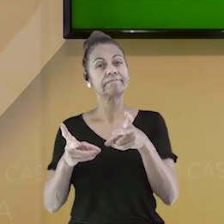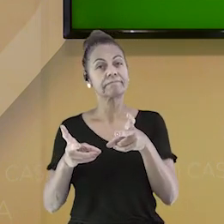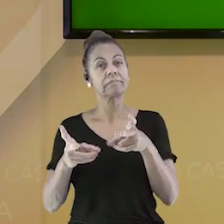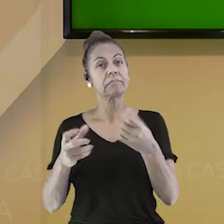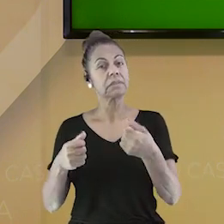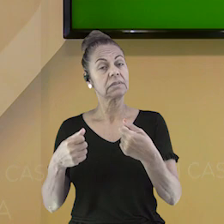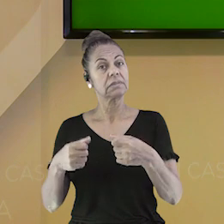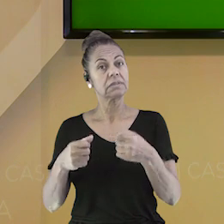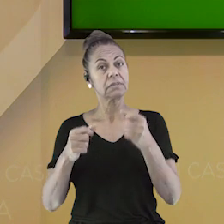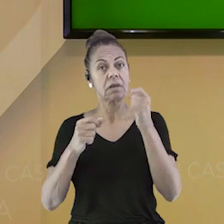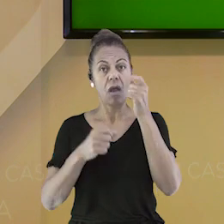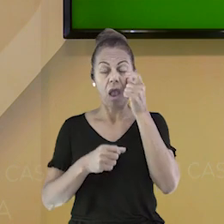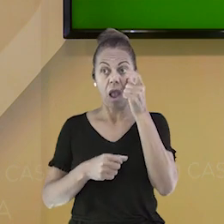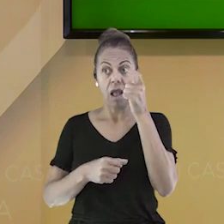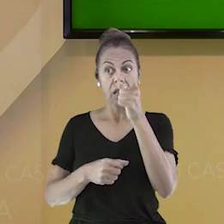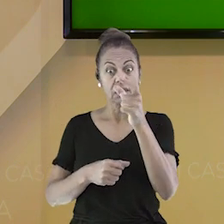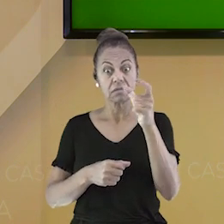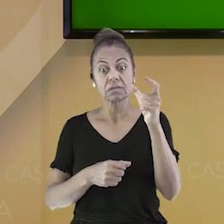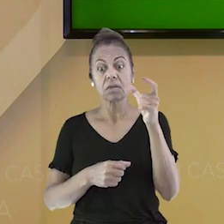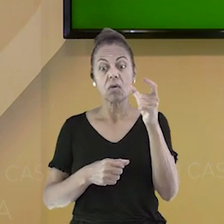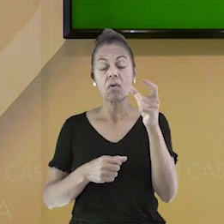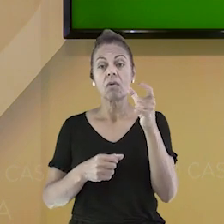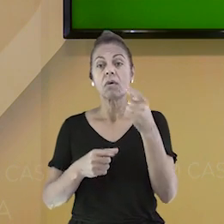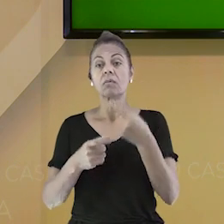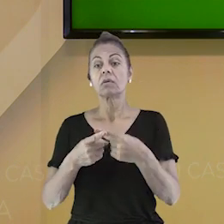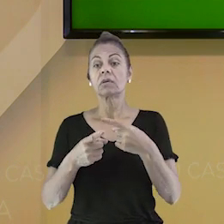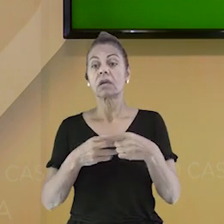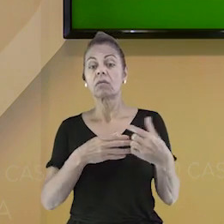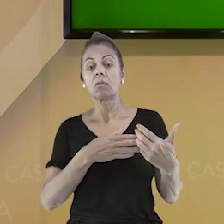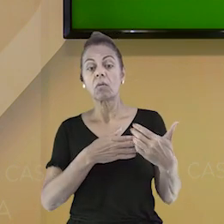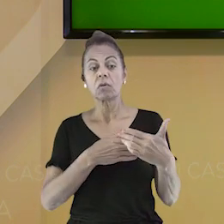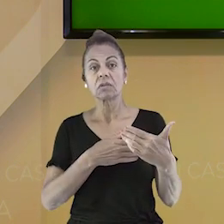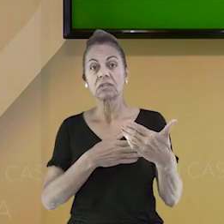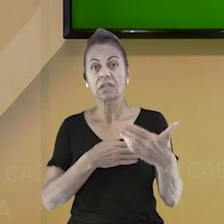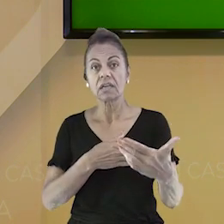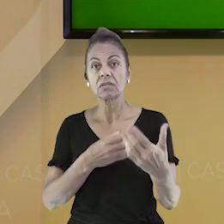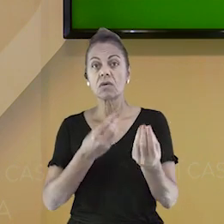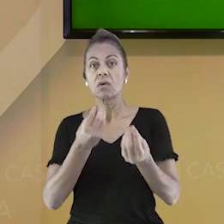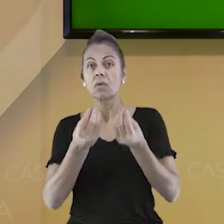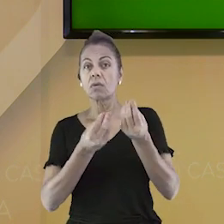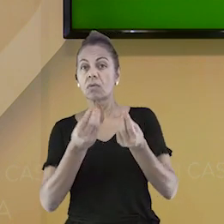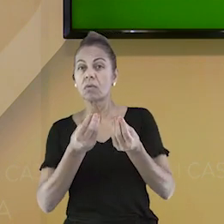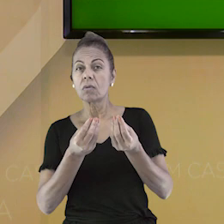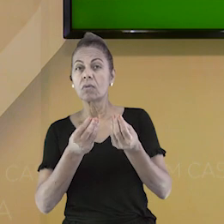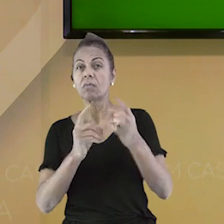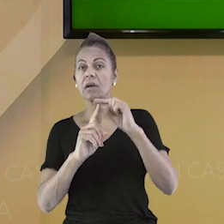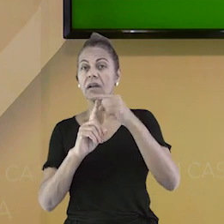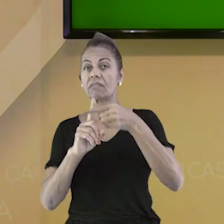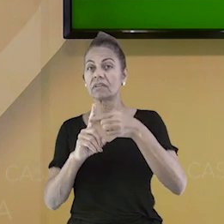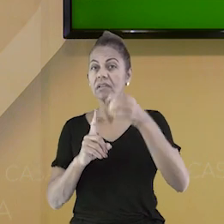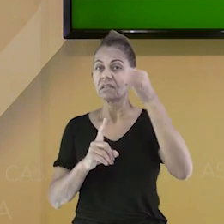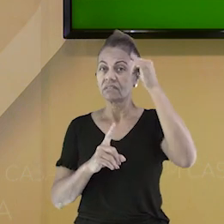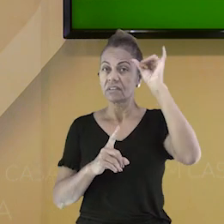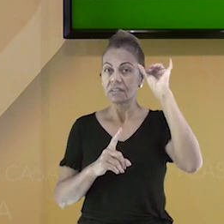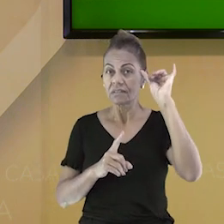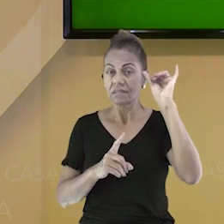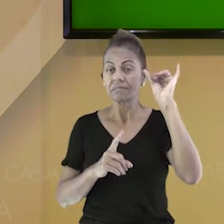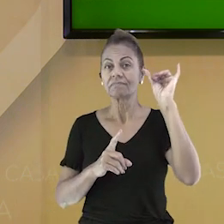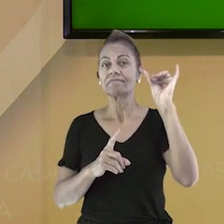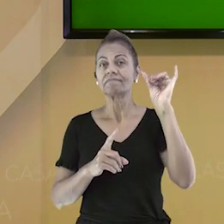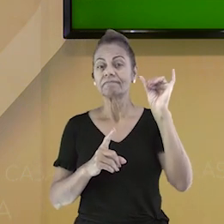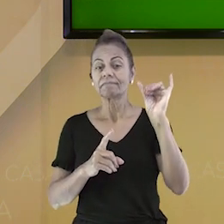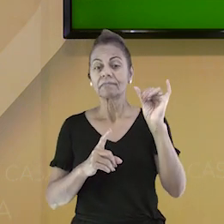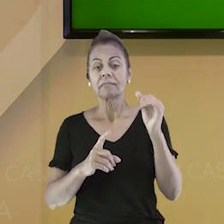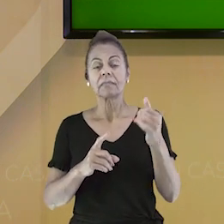atenção. Nós falamos das dificuldades trazidas no processo, né? Falamos também da prevenção em relação a esse cenário. E como tudo